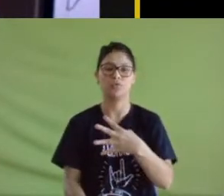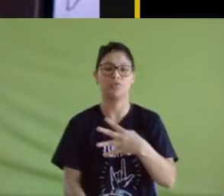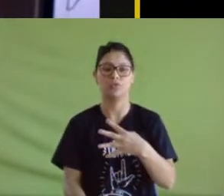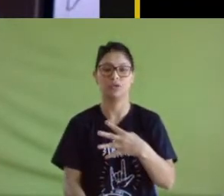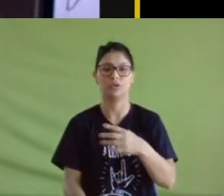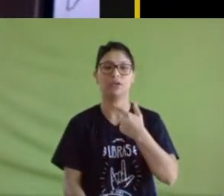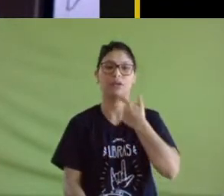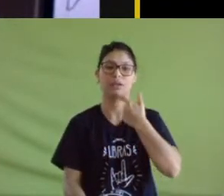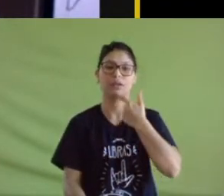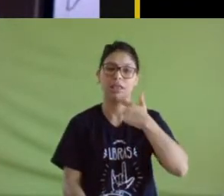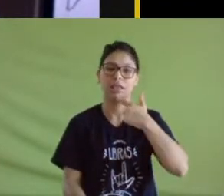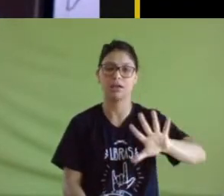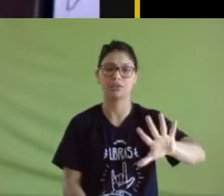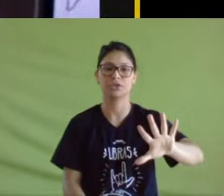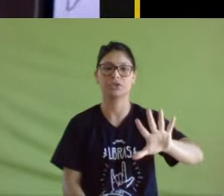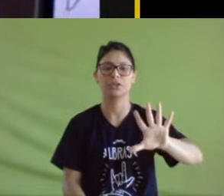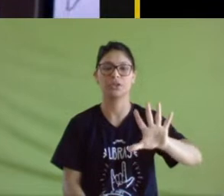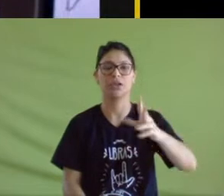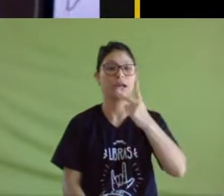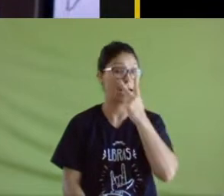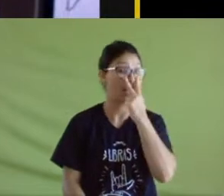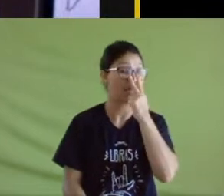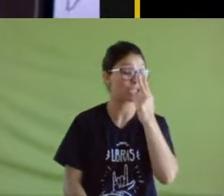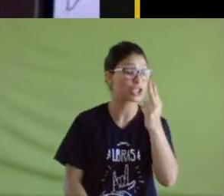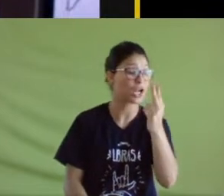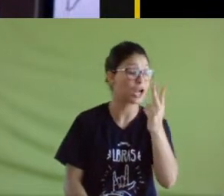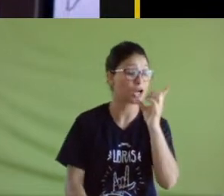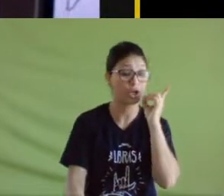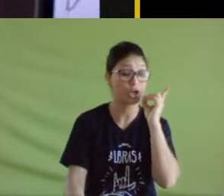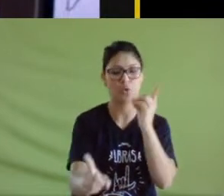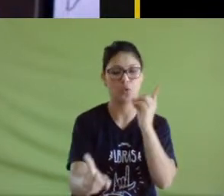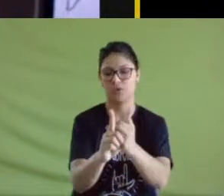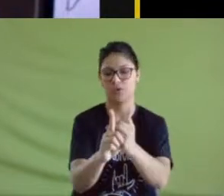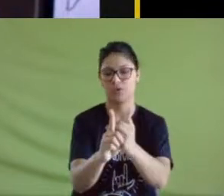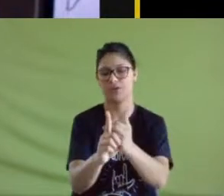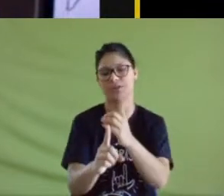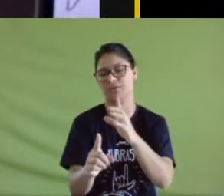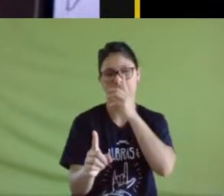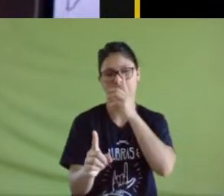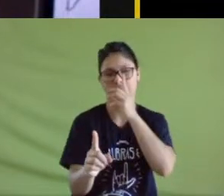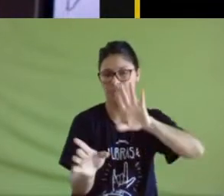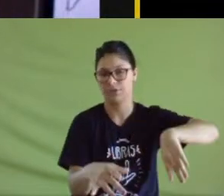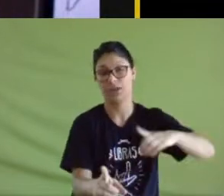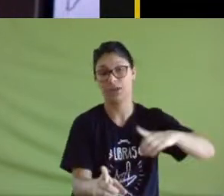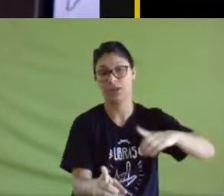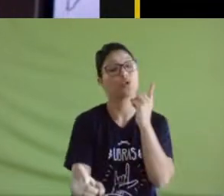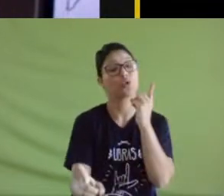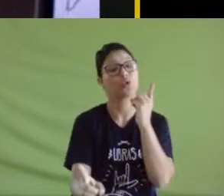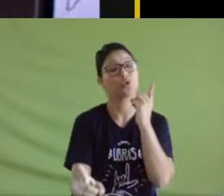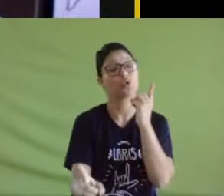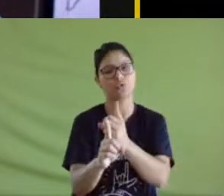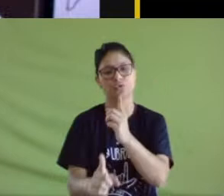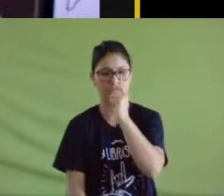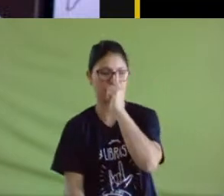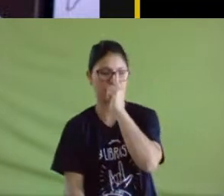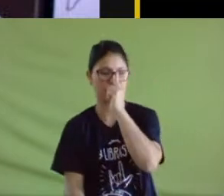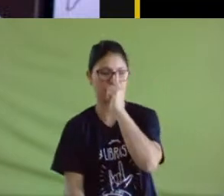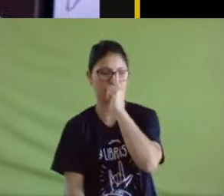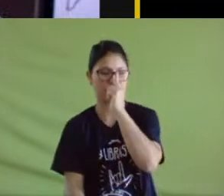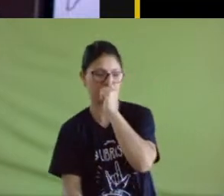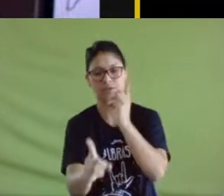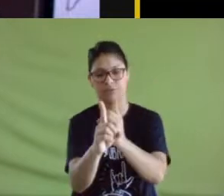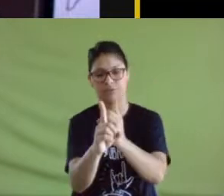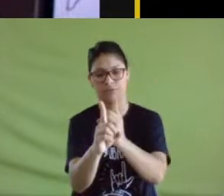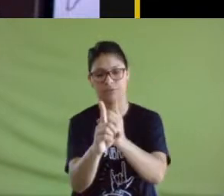latim significa achar, encontrar. Em Wenio, eu acho, eu encontro. Que